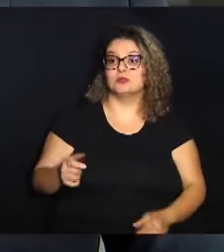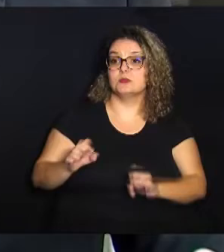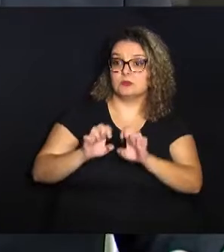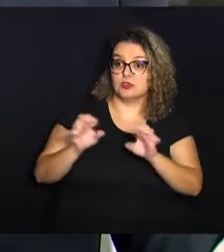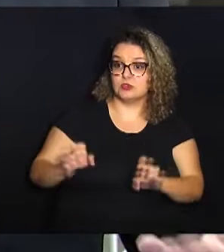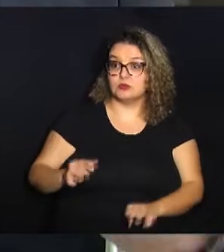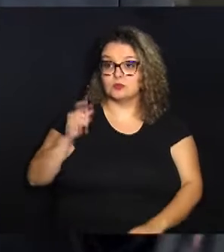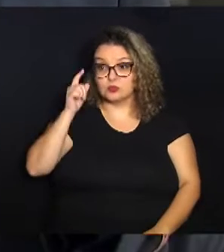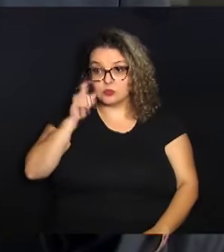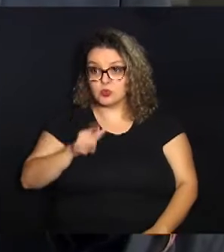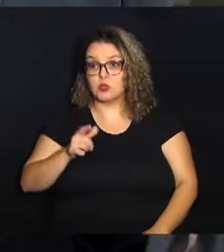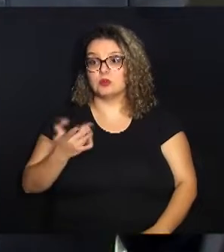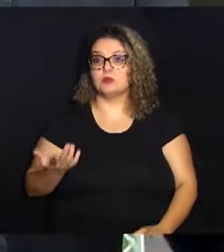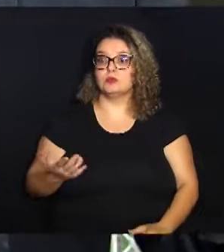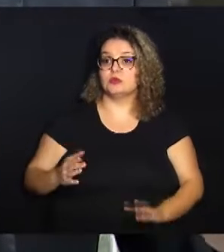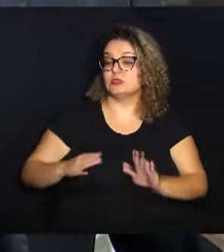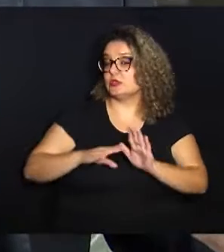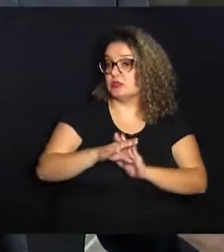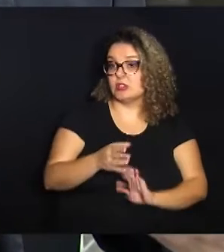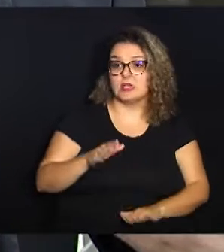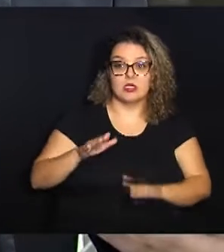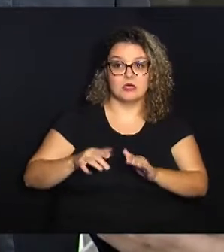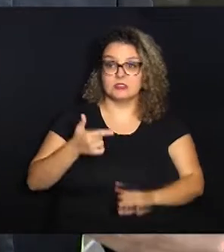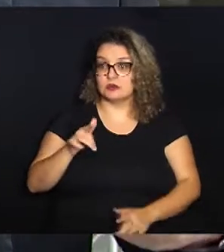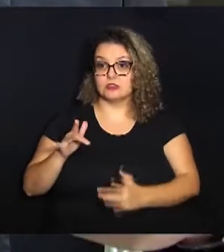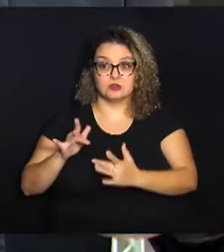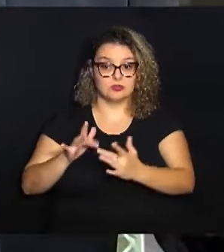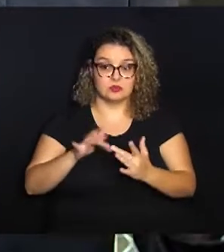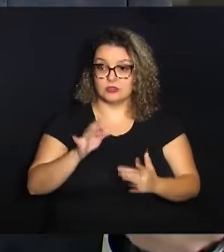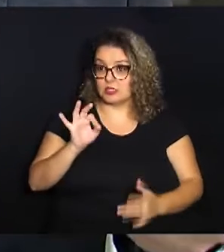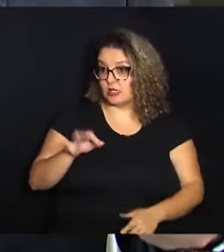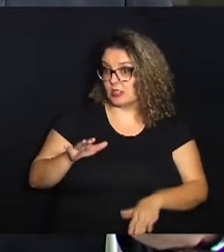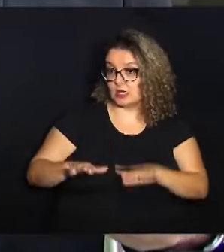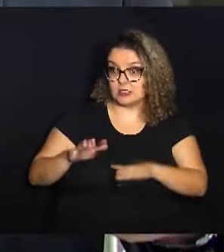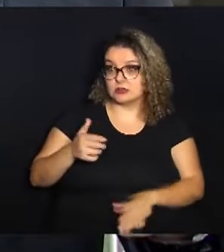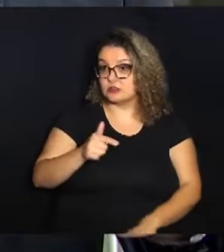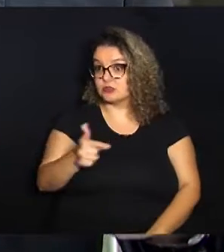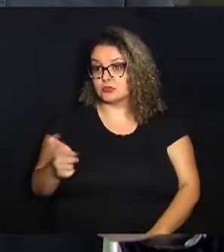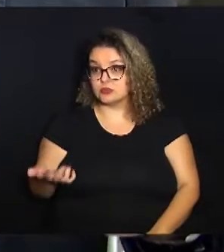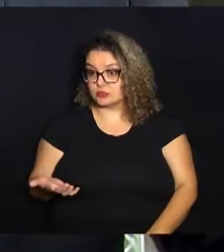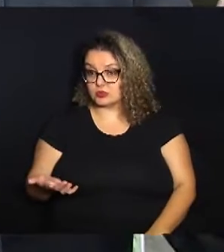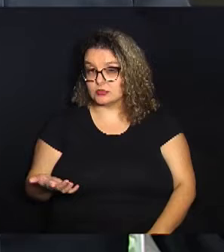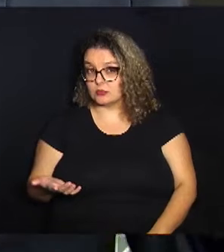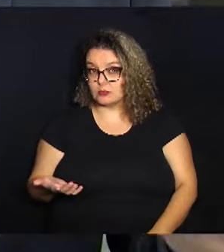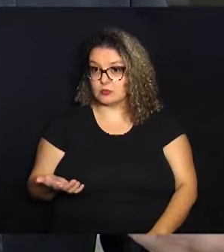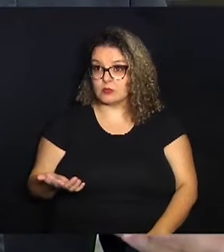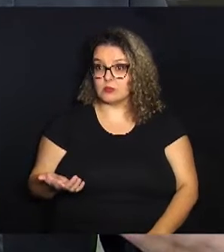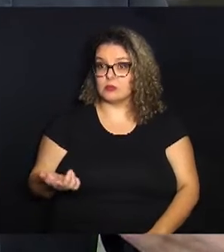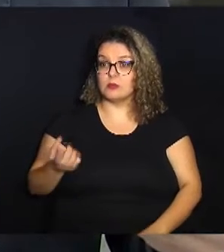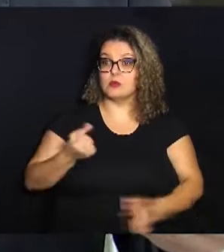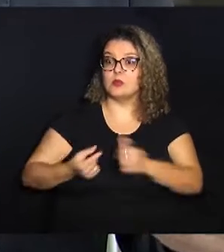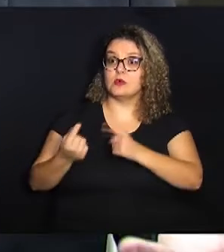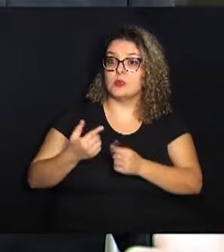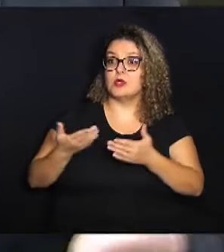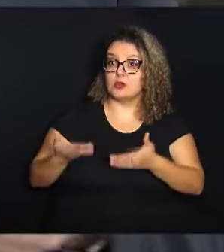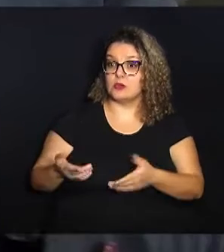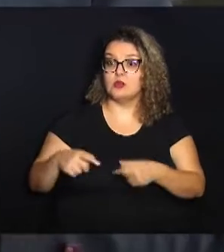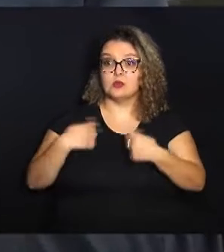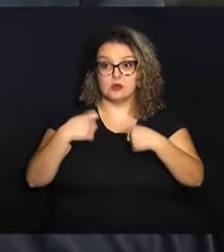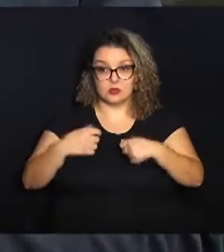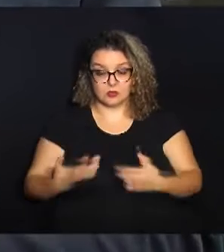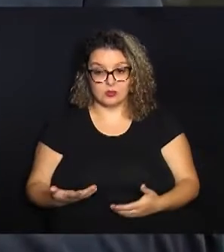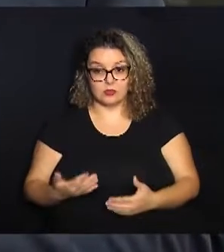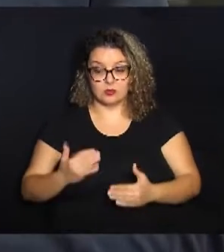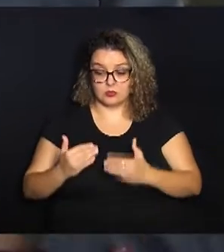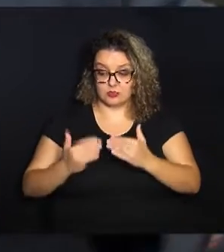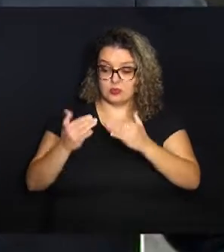conseguir alcançar essa escala, às vezes não ter os contatos certos, às vezes não ter realmente ali financeiro necessário para construir